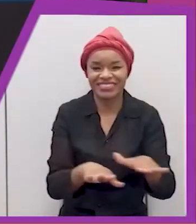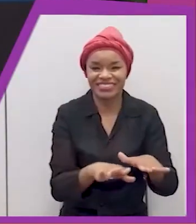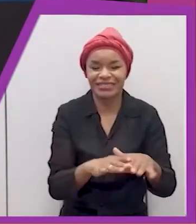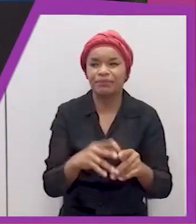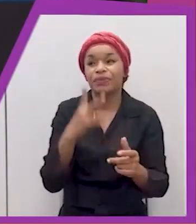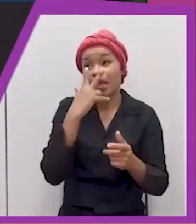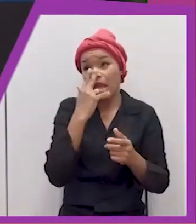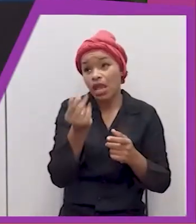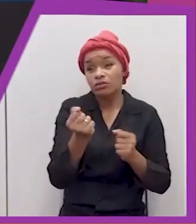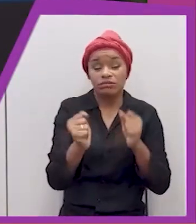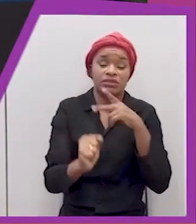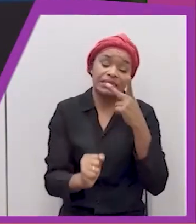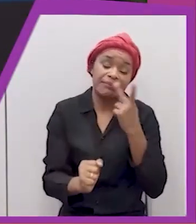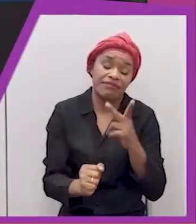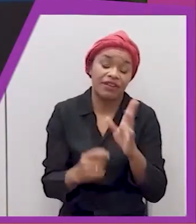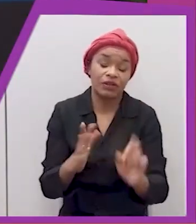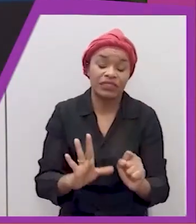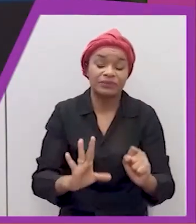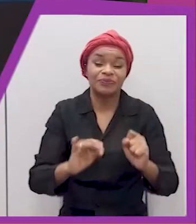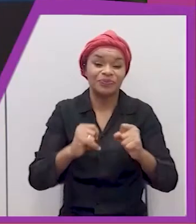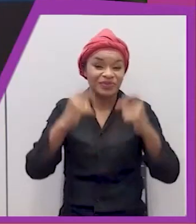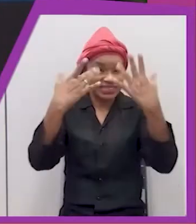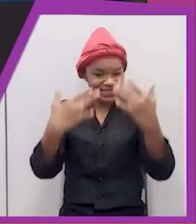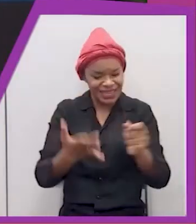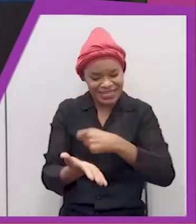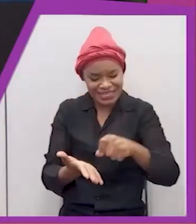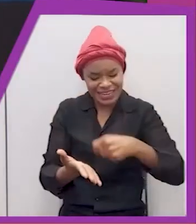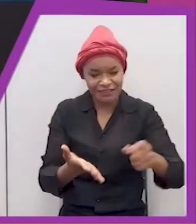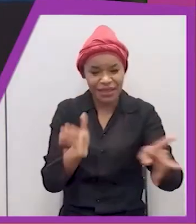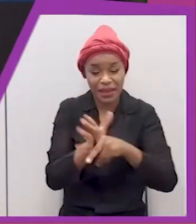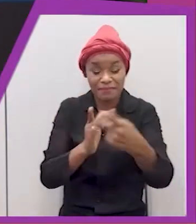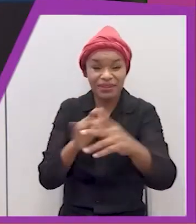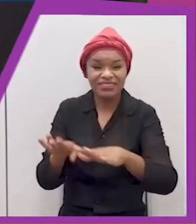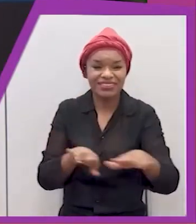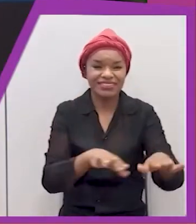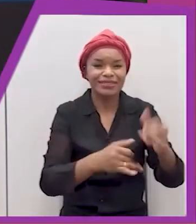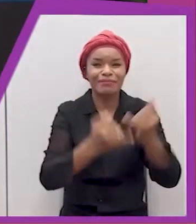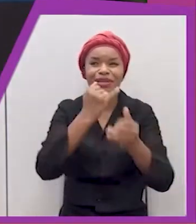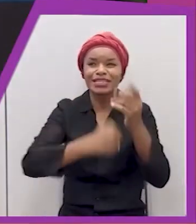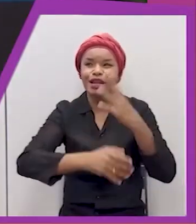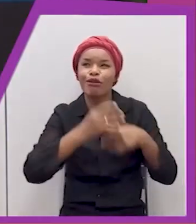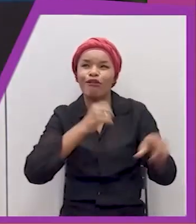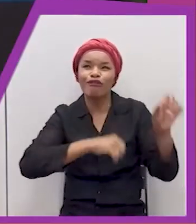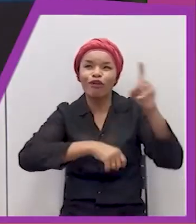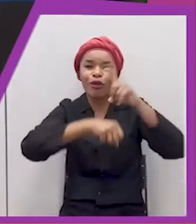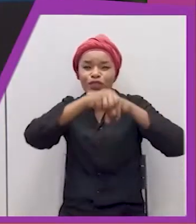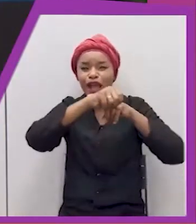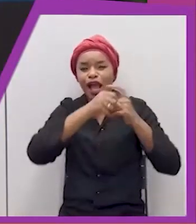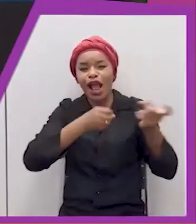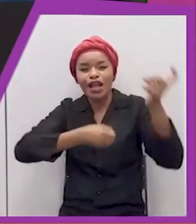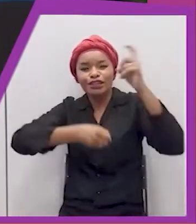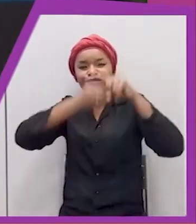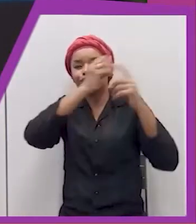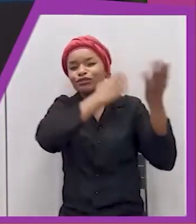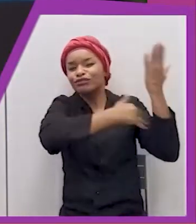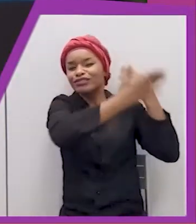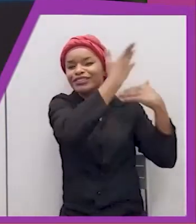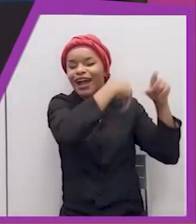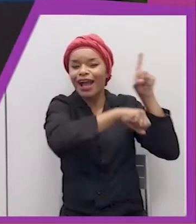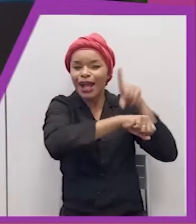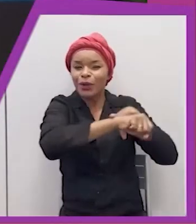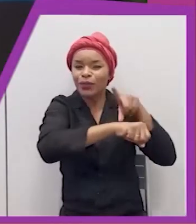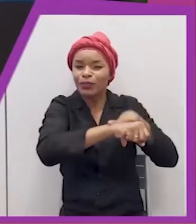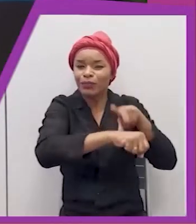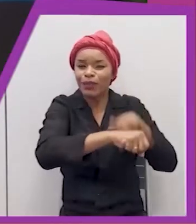não sei se todos os Escritores têm esse caminho né esse foi o caminho que eu encontrei buscar nas lembranças as coisas boas